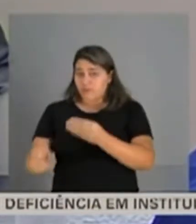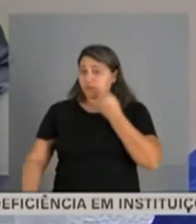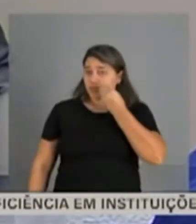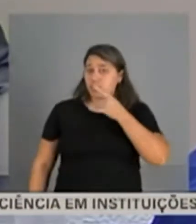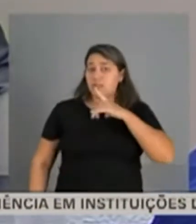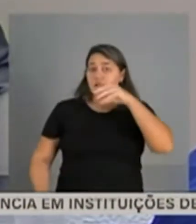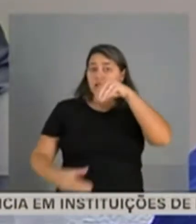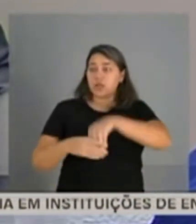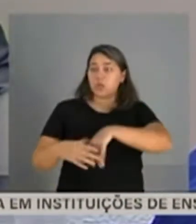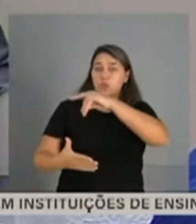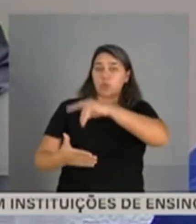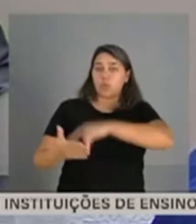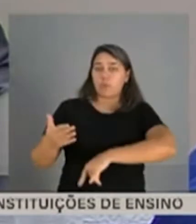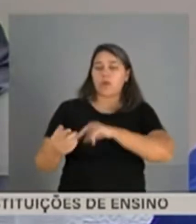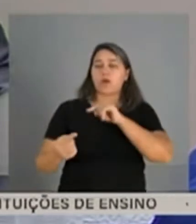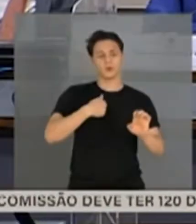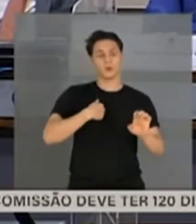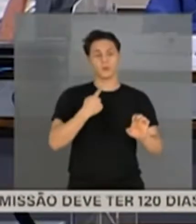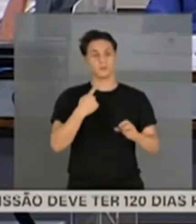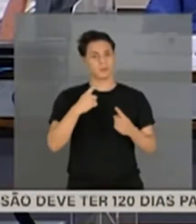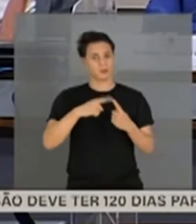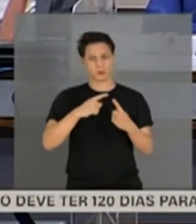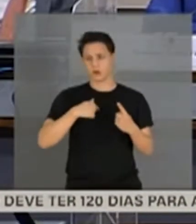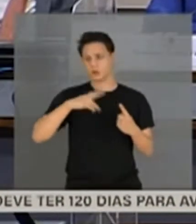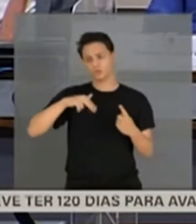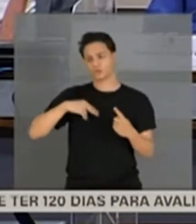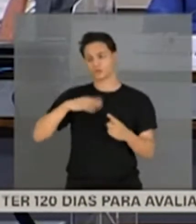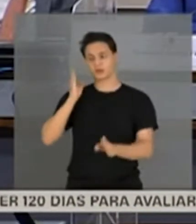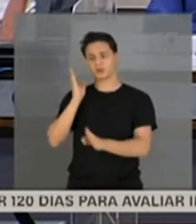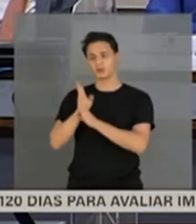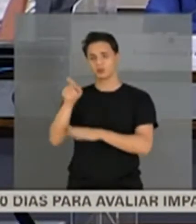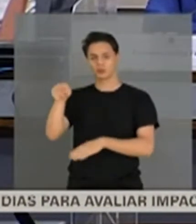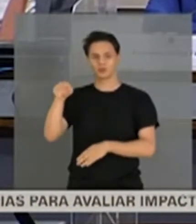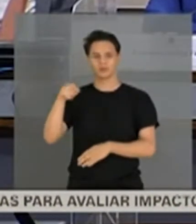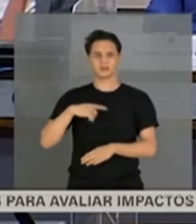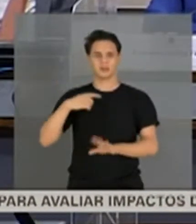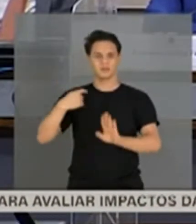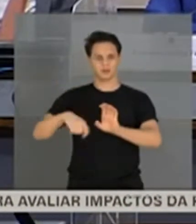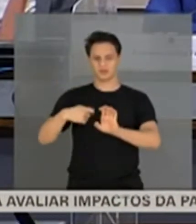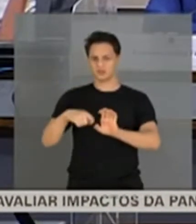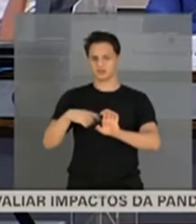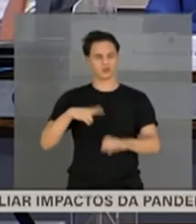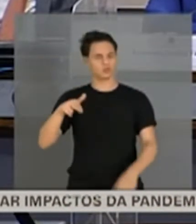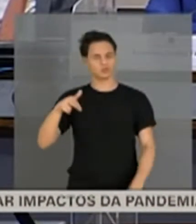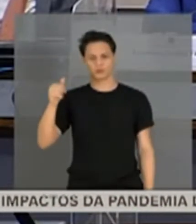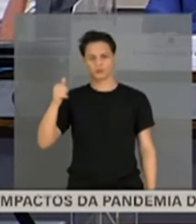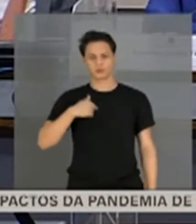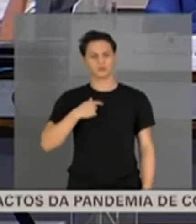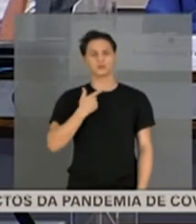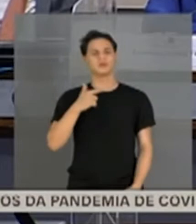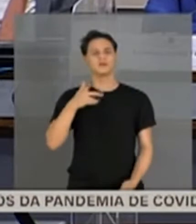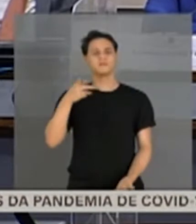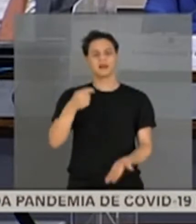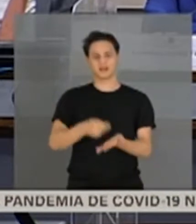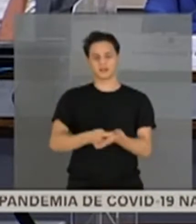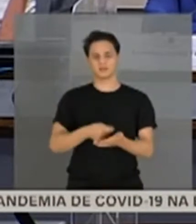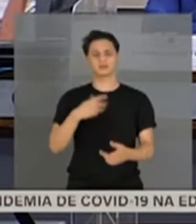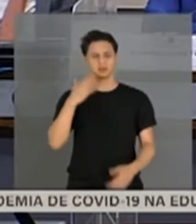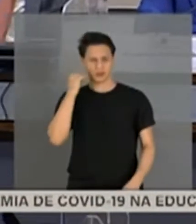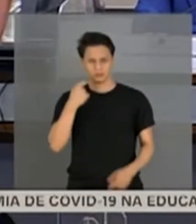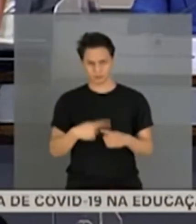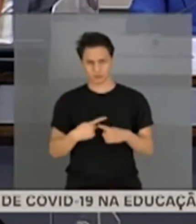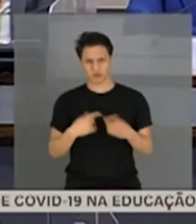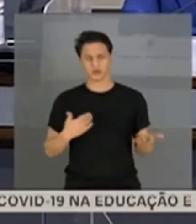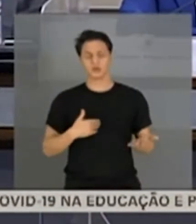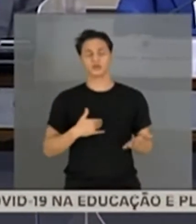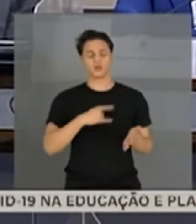razão social, no seu objeto que pode vender. O senador ressaltou que uma auditoria do Tribunal de Contas da União apontou